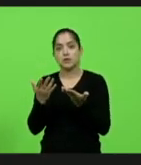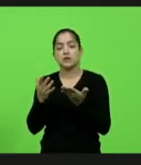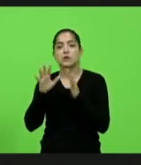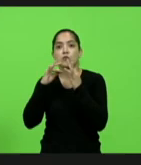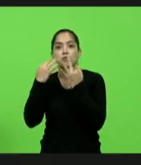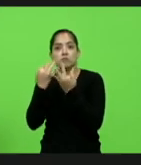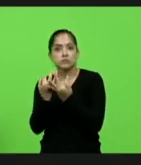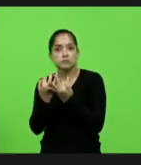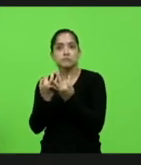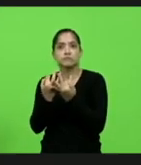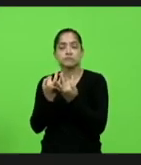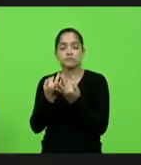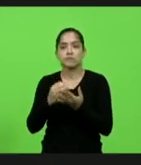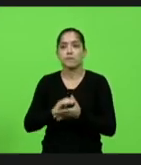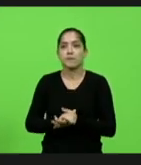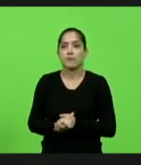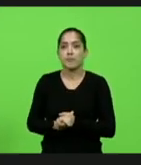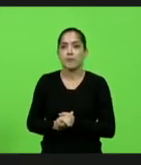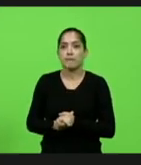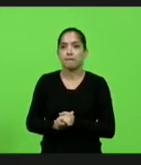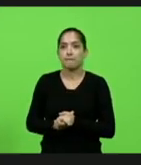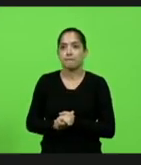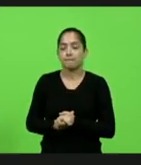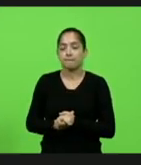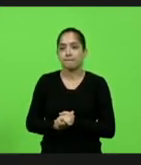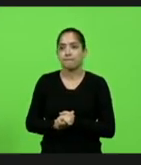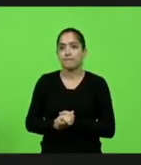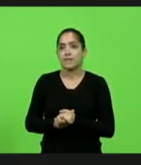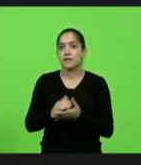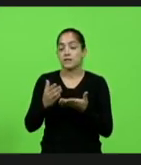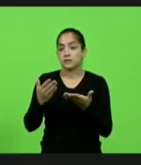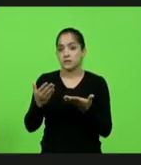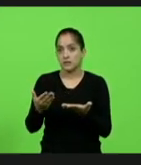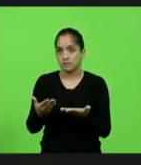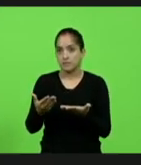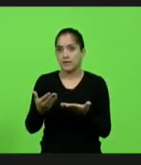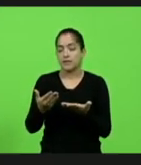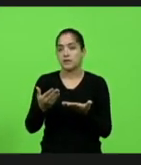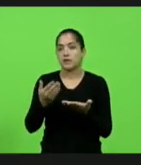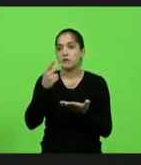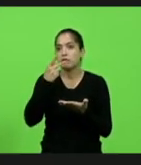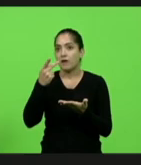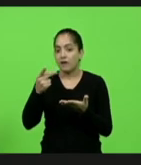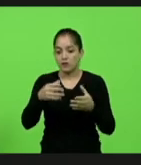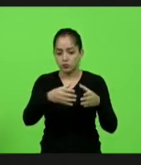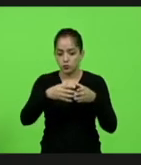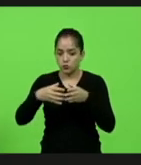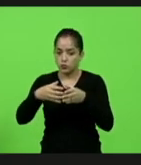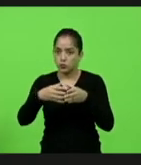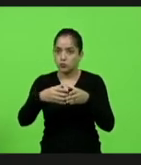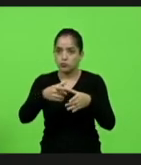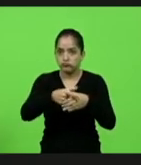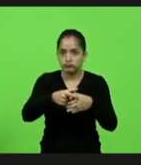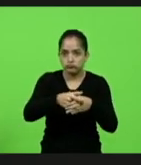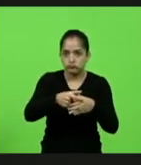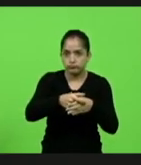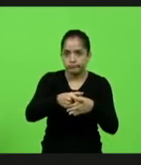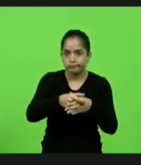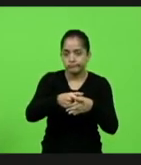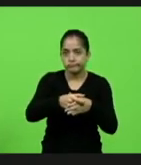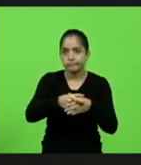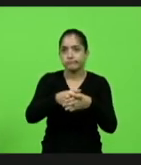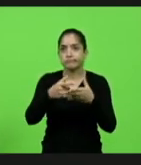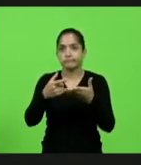no ensino convencional. Então, também não procede essa alegação de que grupos minoritários estariam alijados do